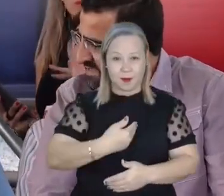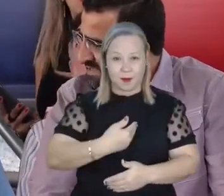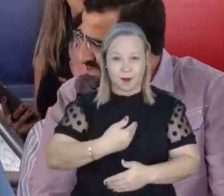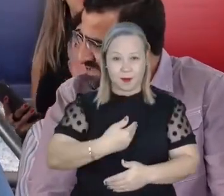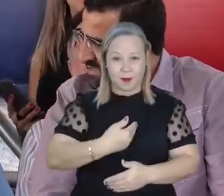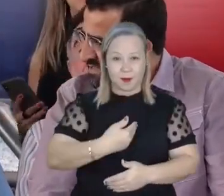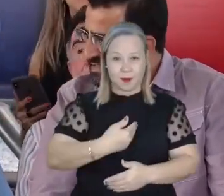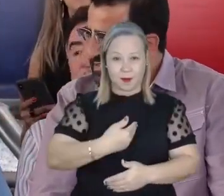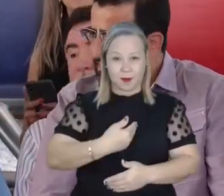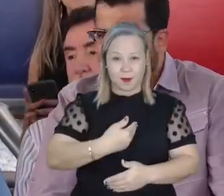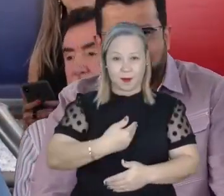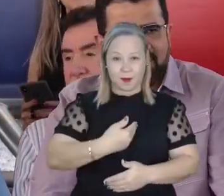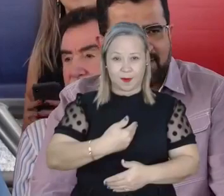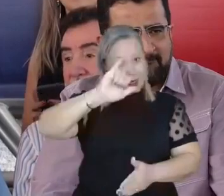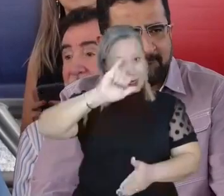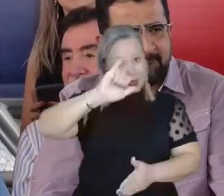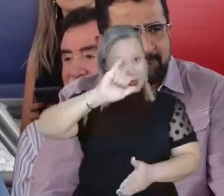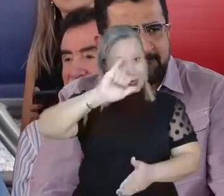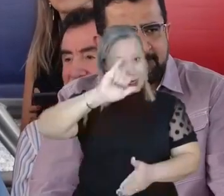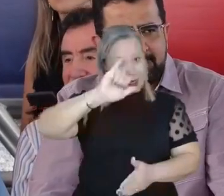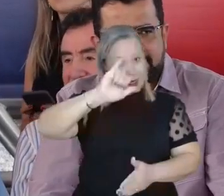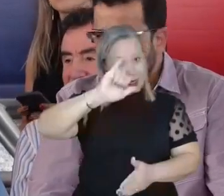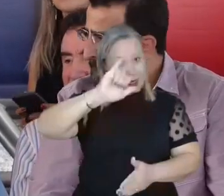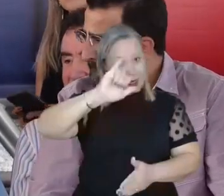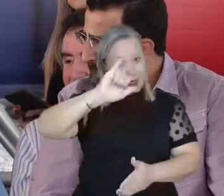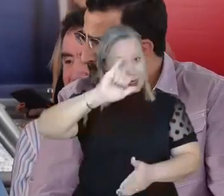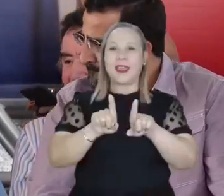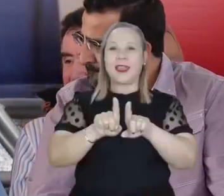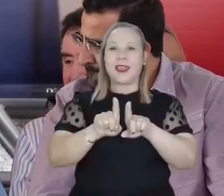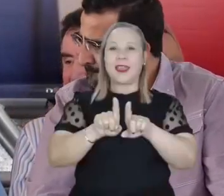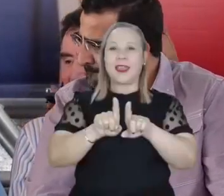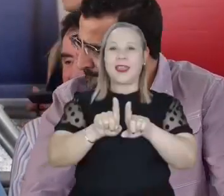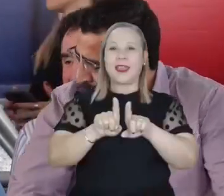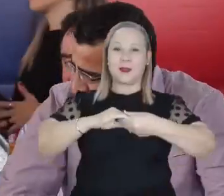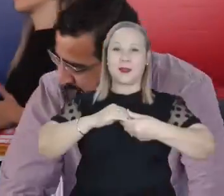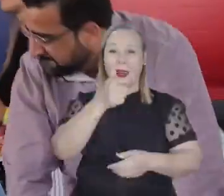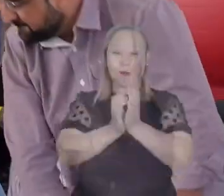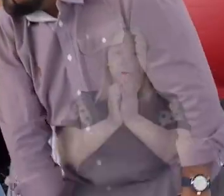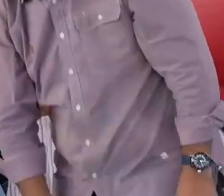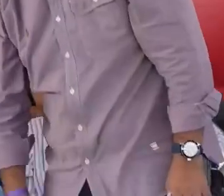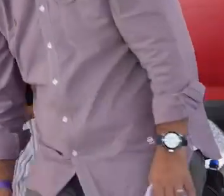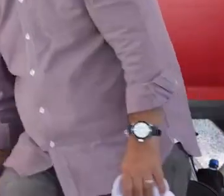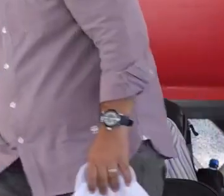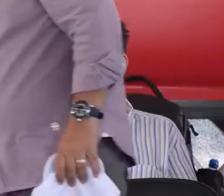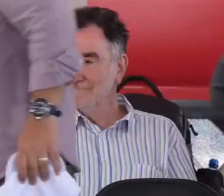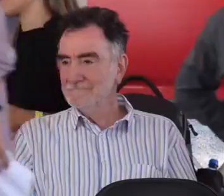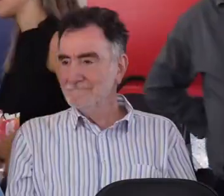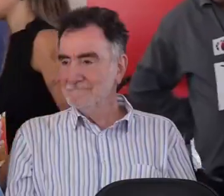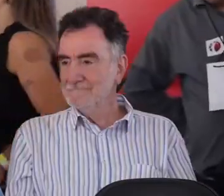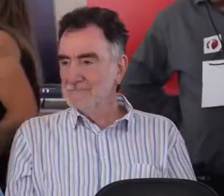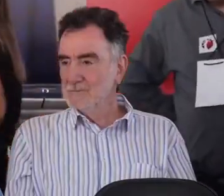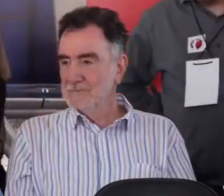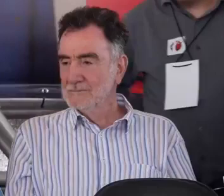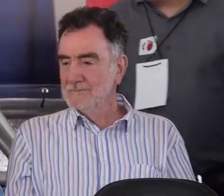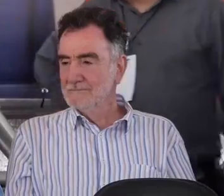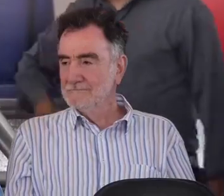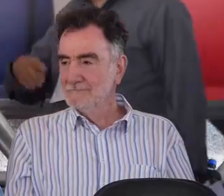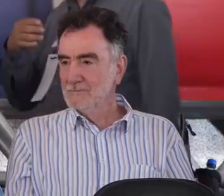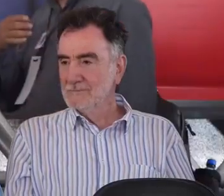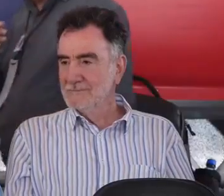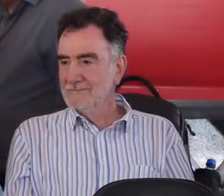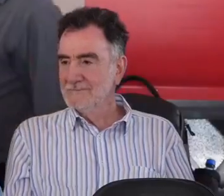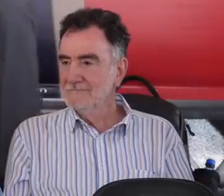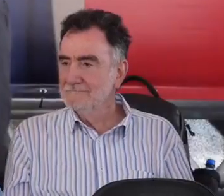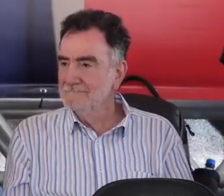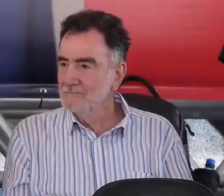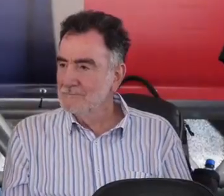Também cumprimentar o outro time que vai ajudar o Lula a ganhar e vai ajudar a mobilizar sempre a sociedade civil para